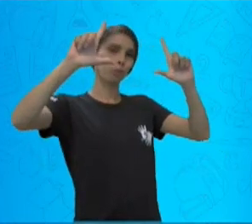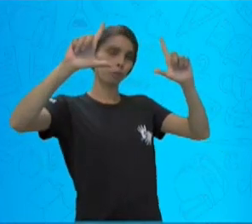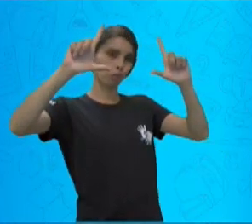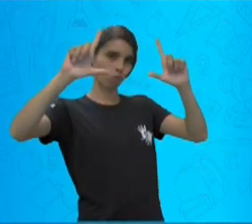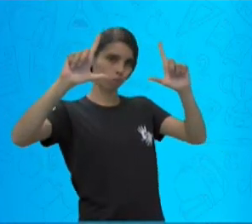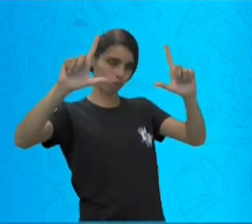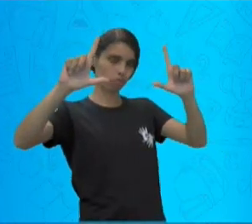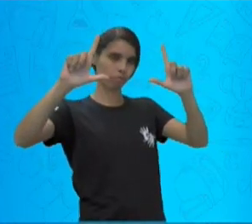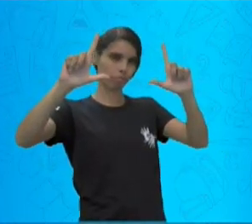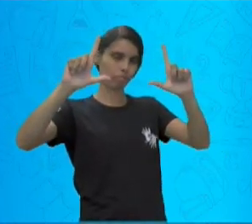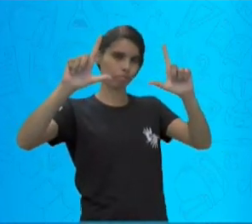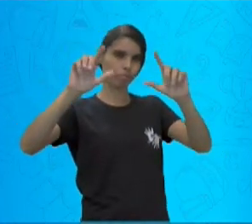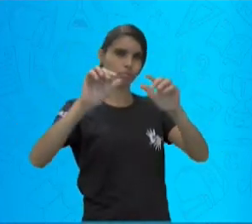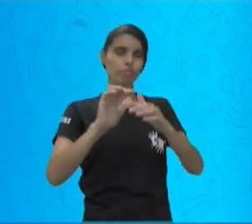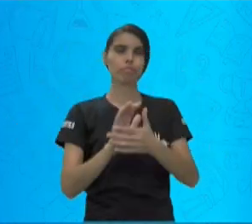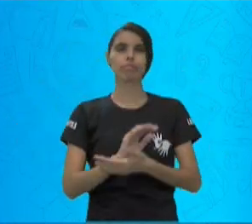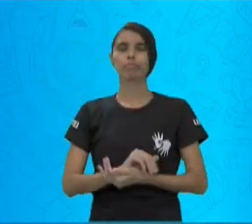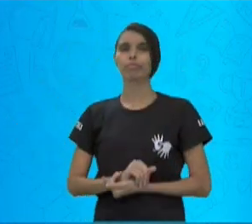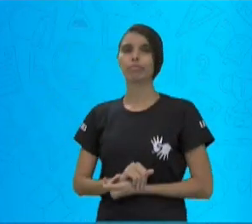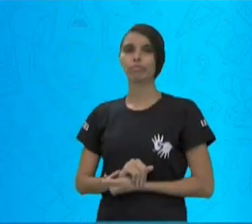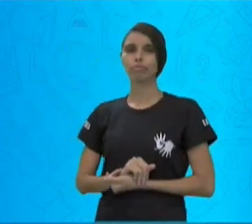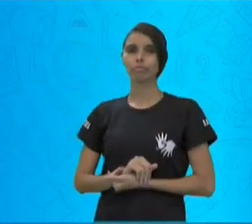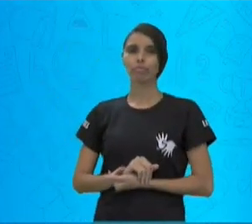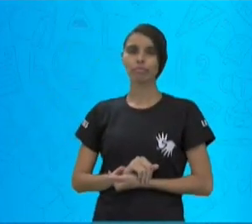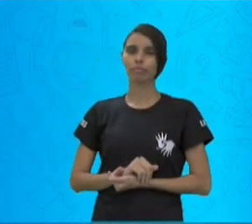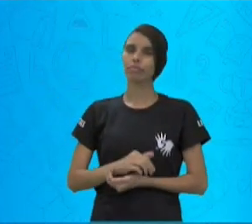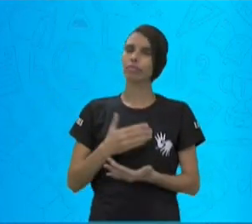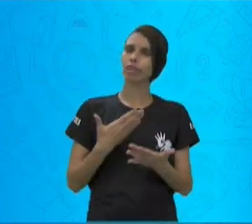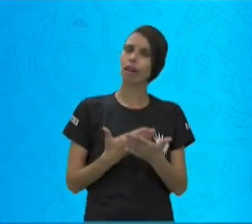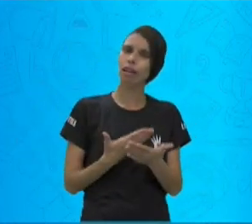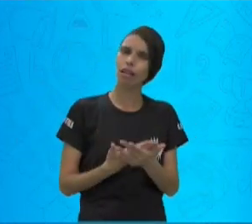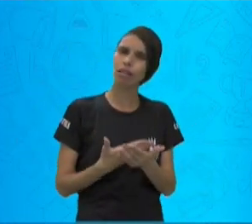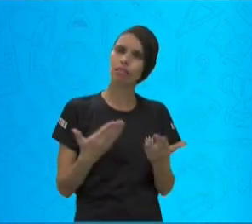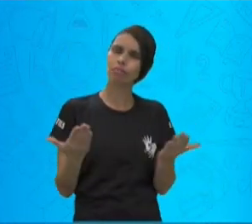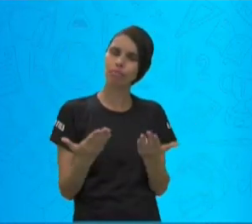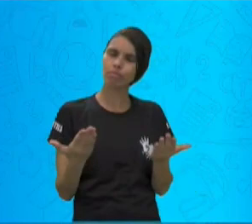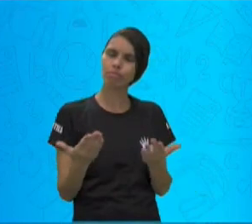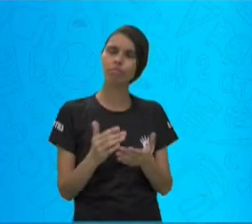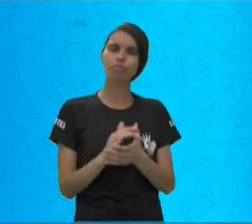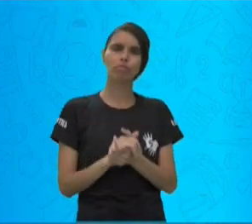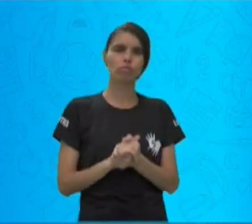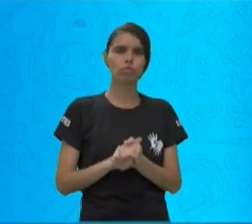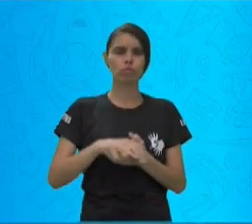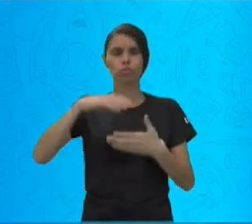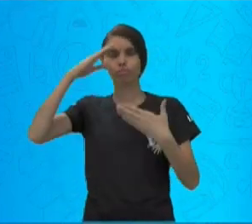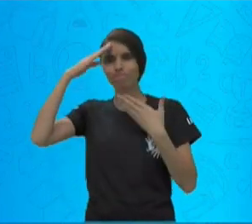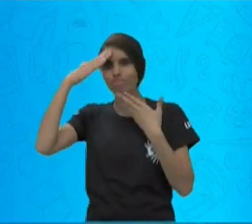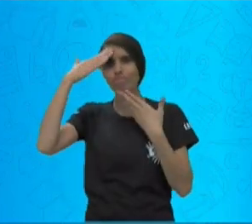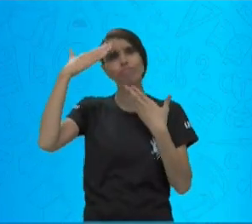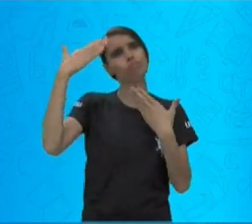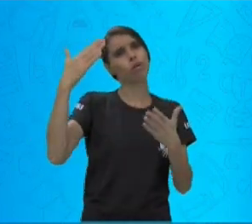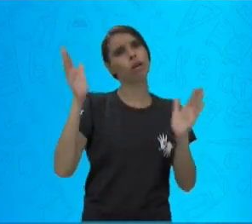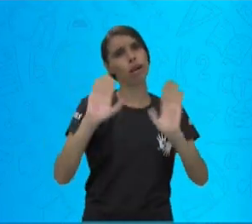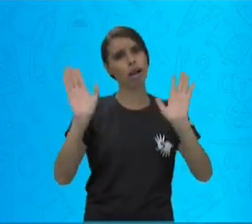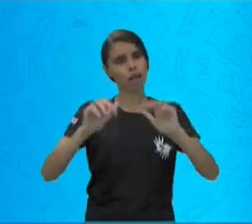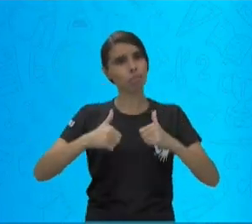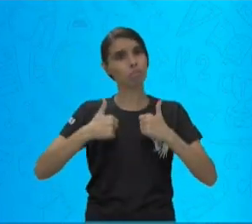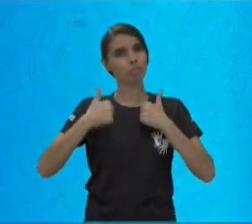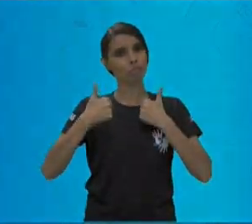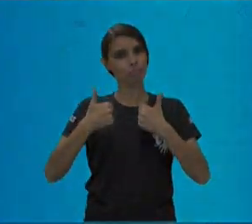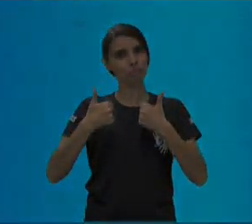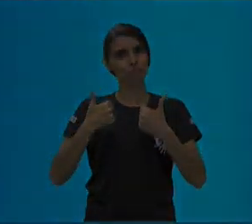na imagem que aparece no canto do seu vídeo essa foi a aula de hoje espero que tenham gostado até a próxima